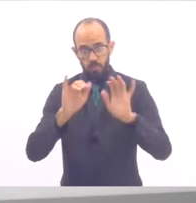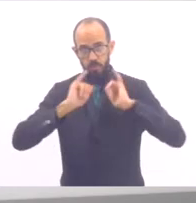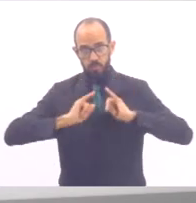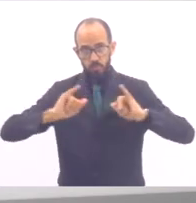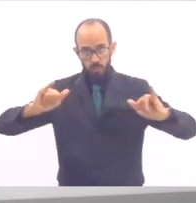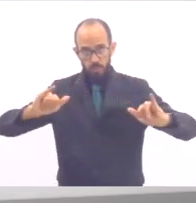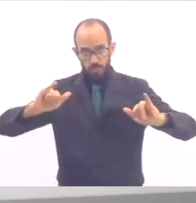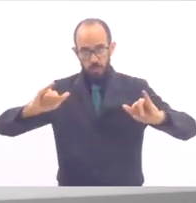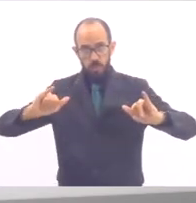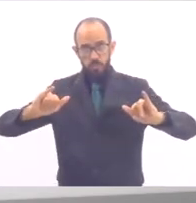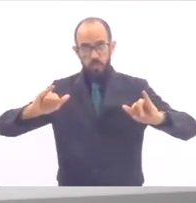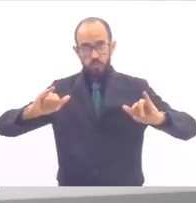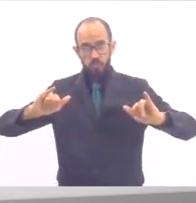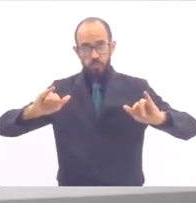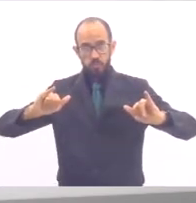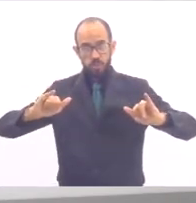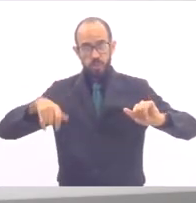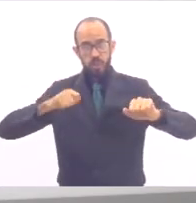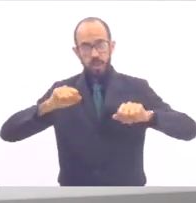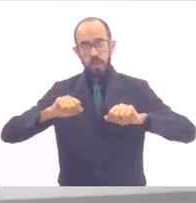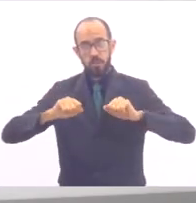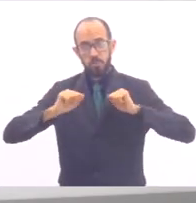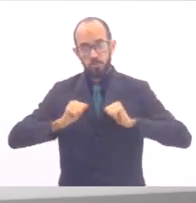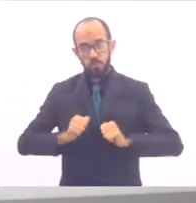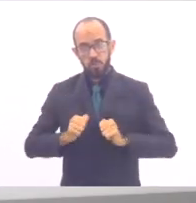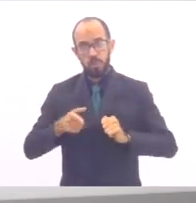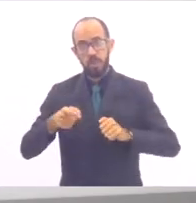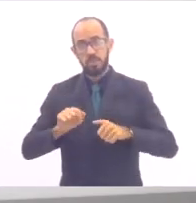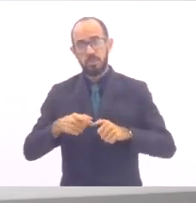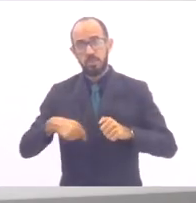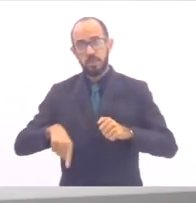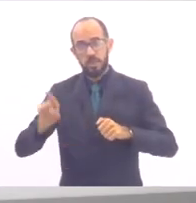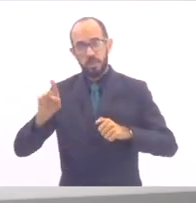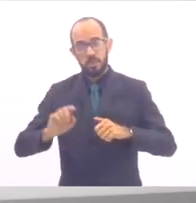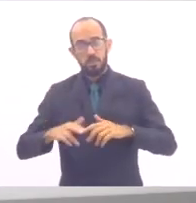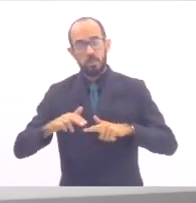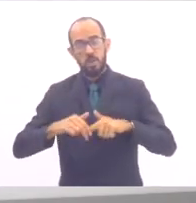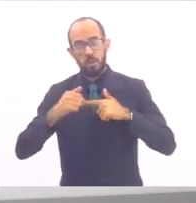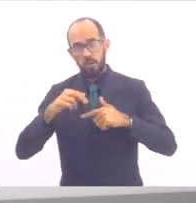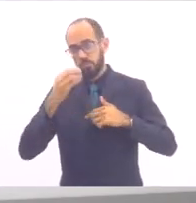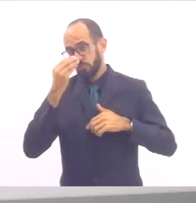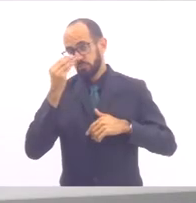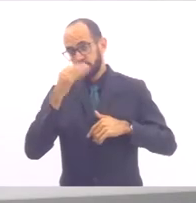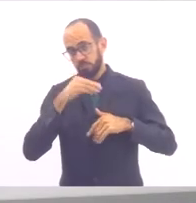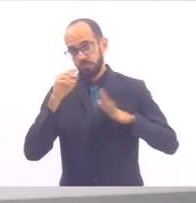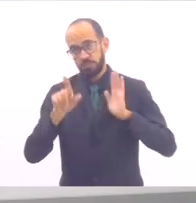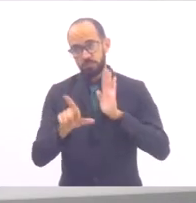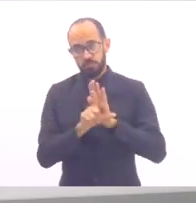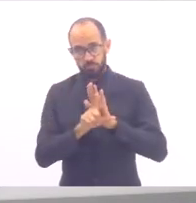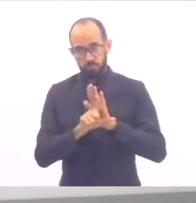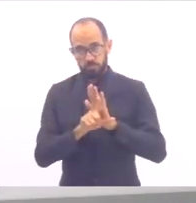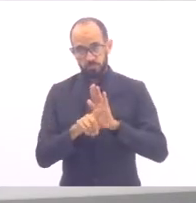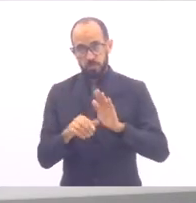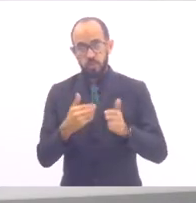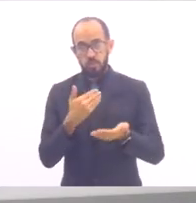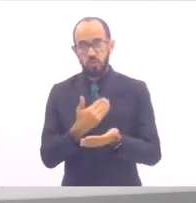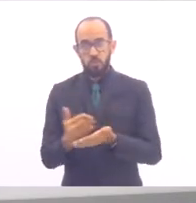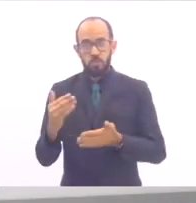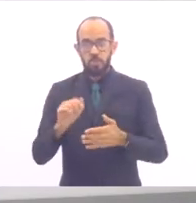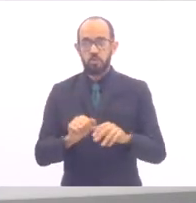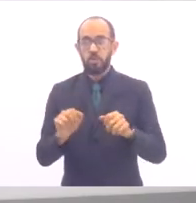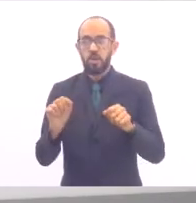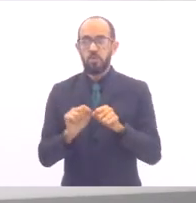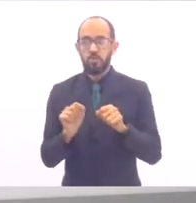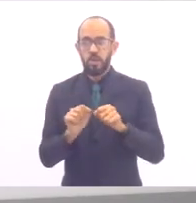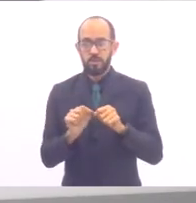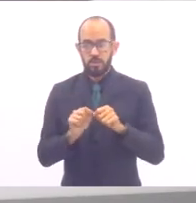de pós-licença para que ela pudesse atuar frente ao descumprimento da legislação. E começamos a executar esse